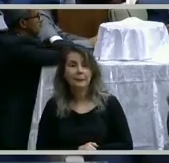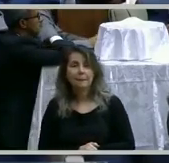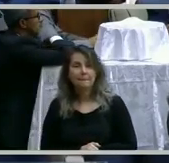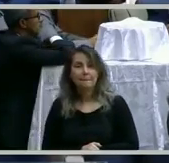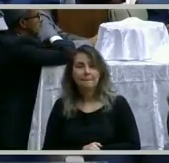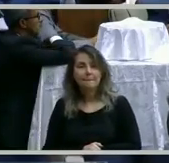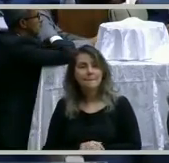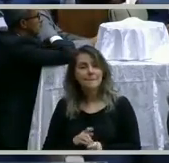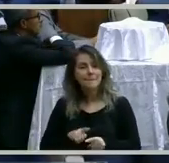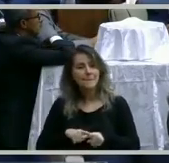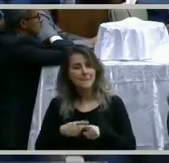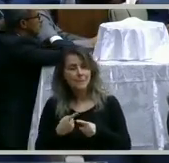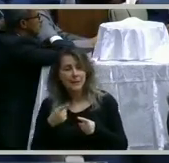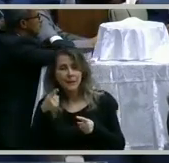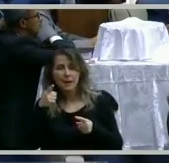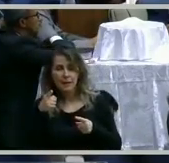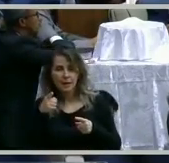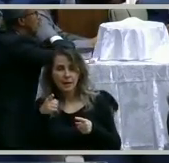uma estrela maior,